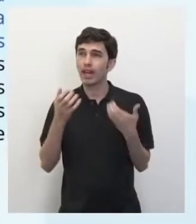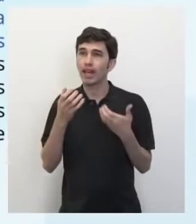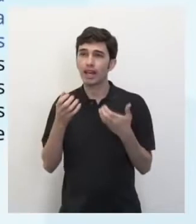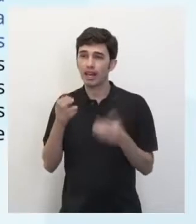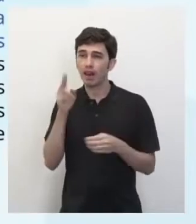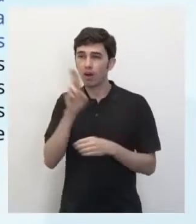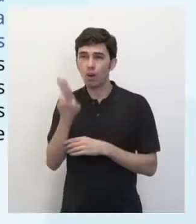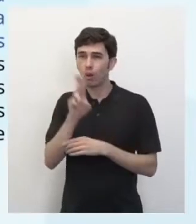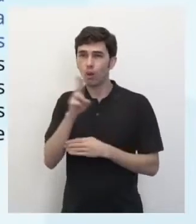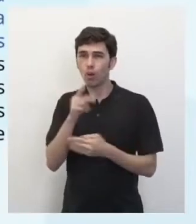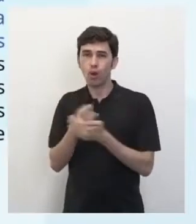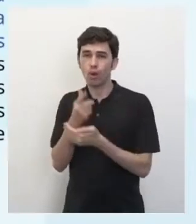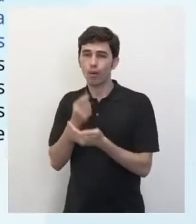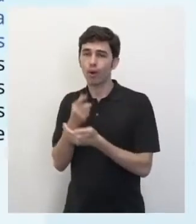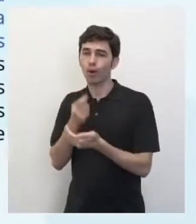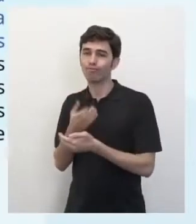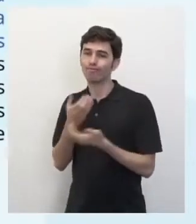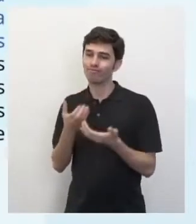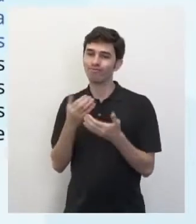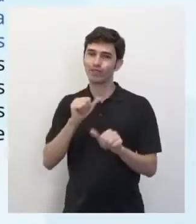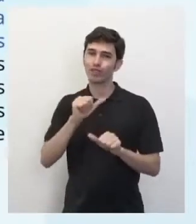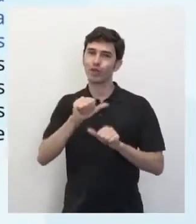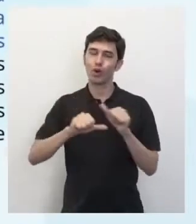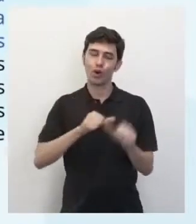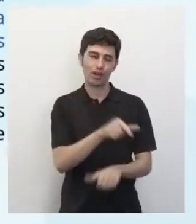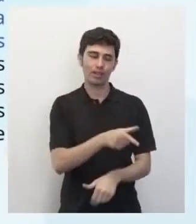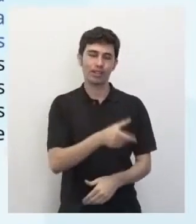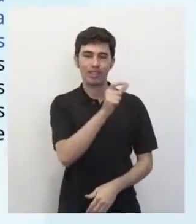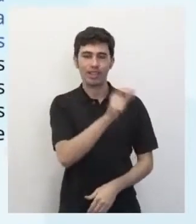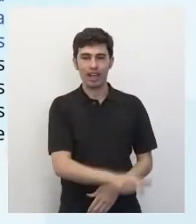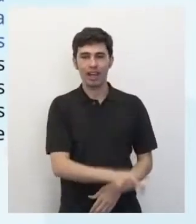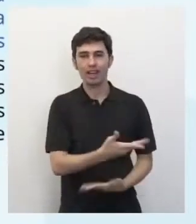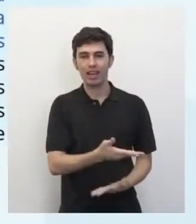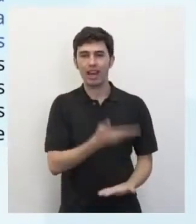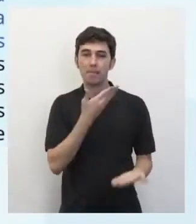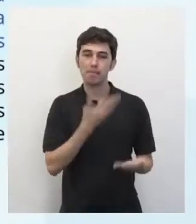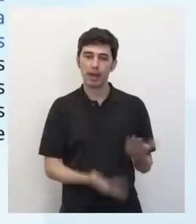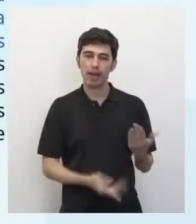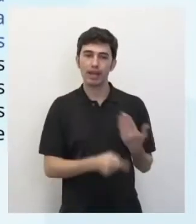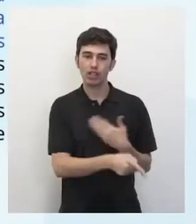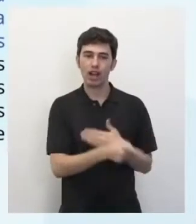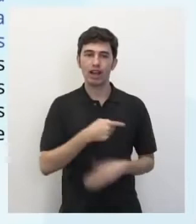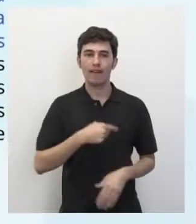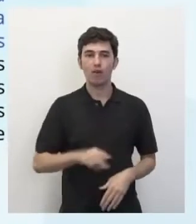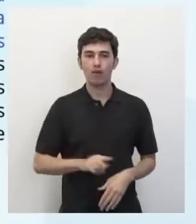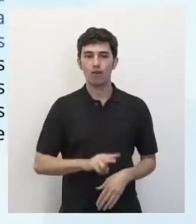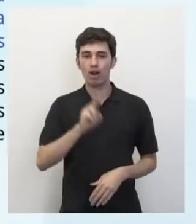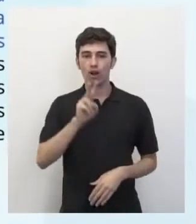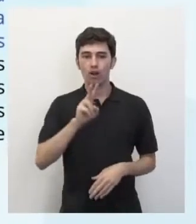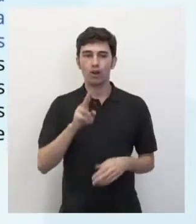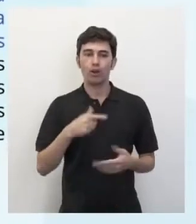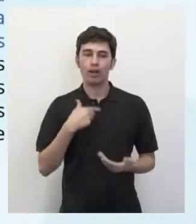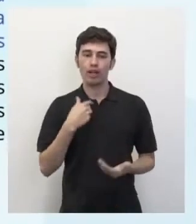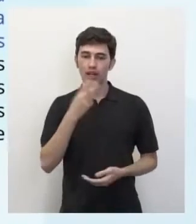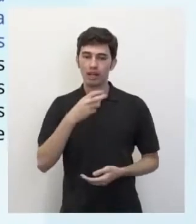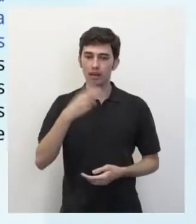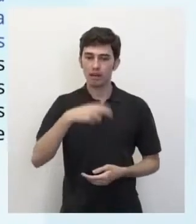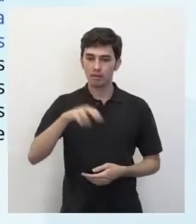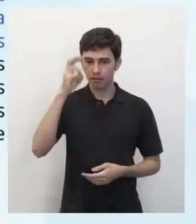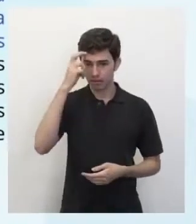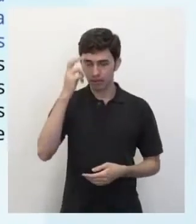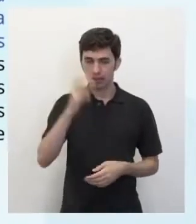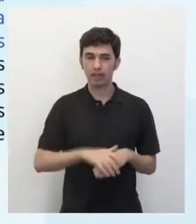idade, e acabam por desvalorizar a cultura imaterial, passada através das